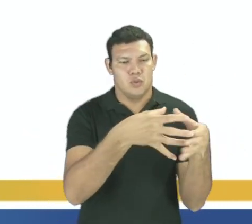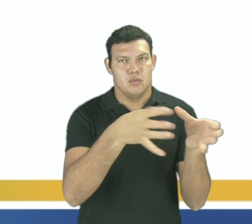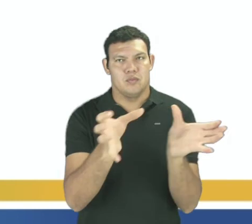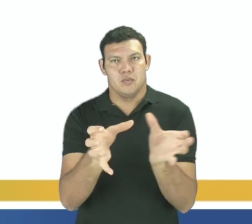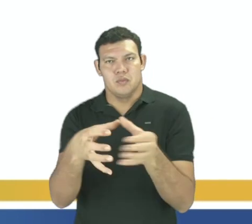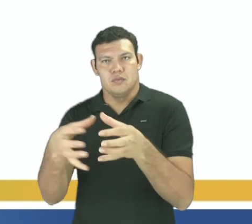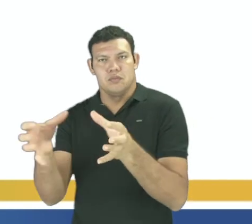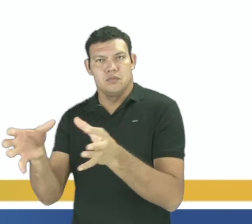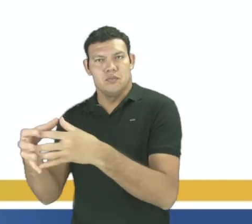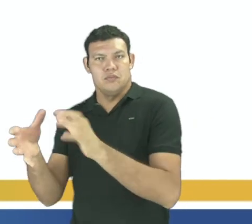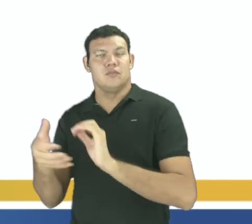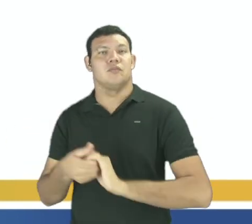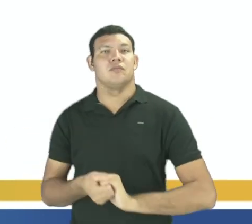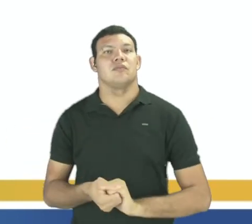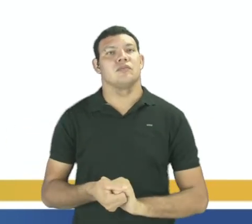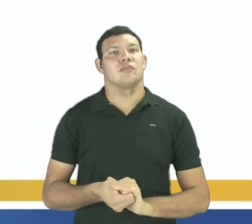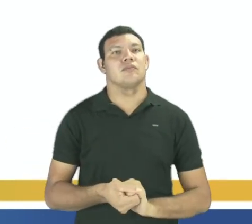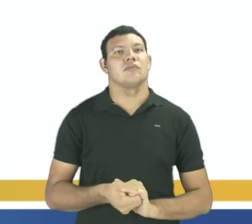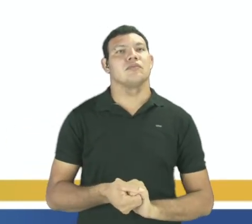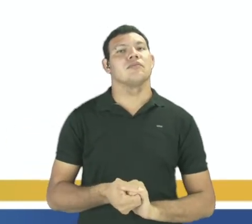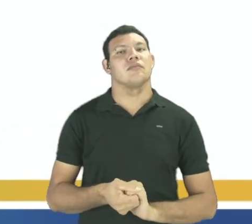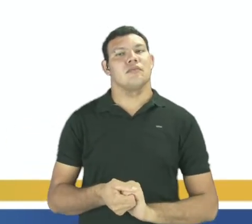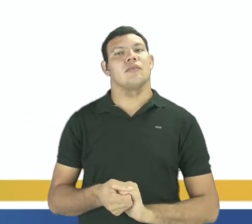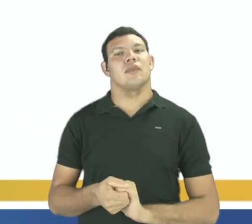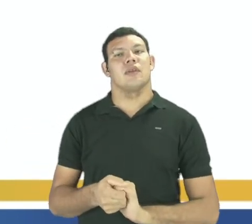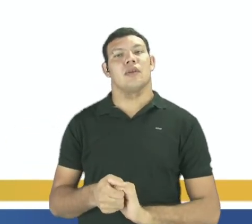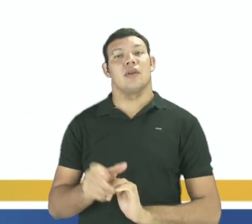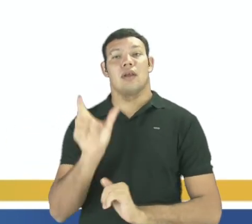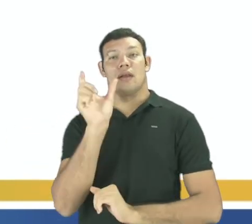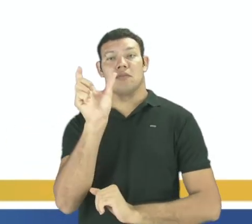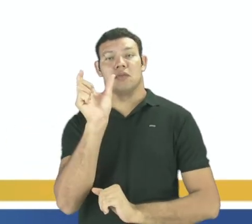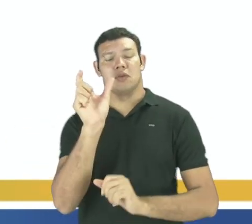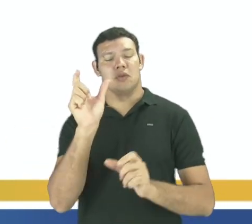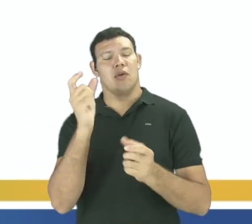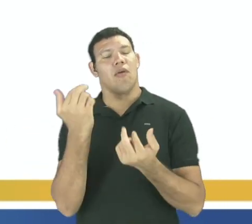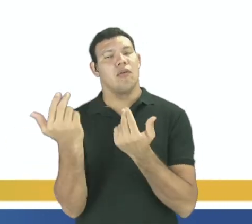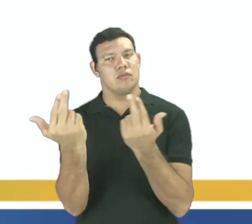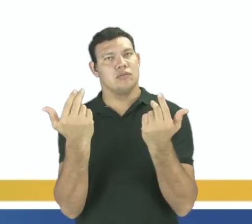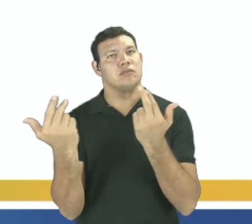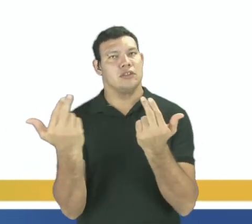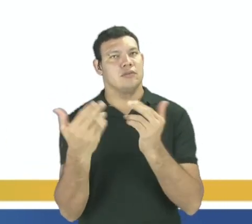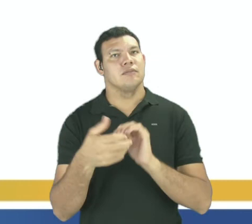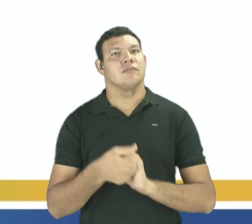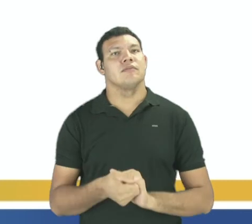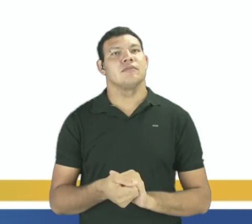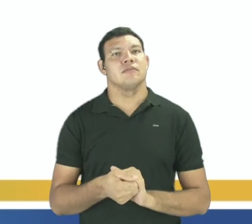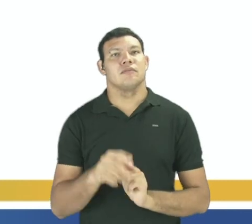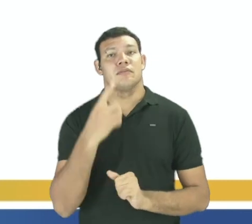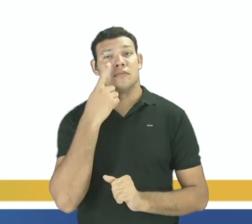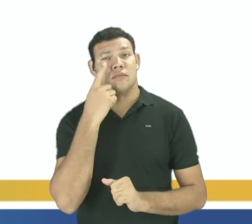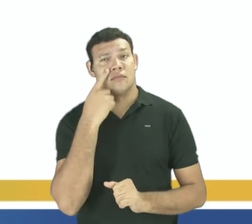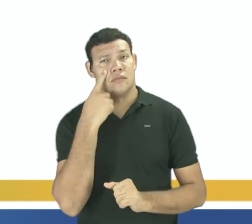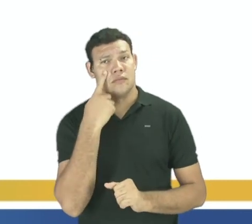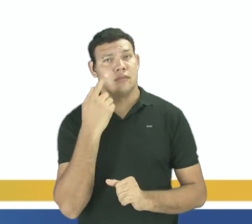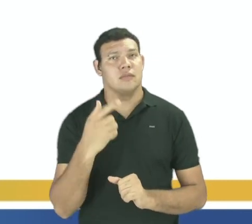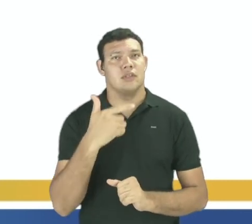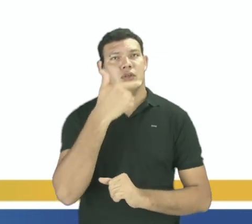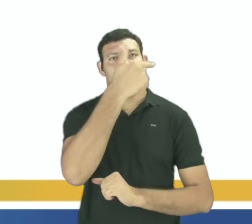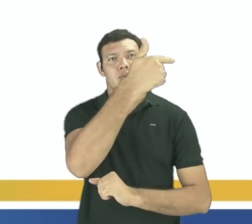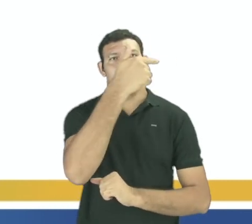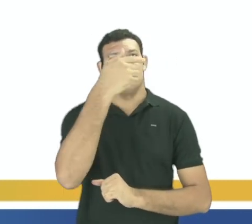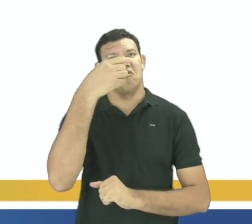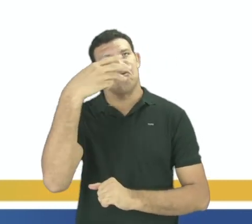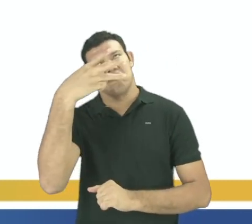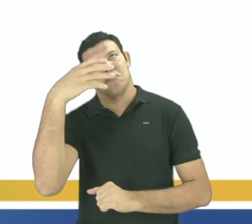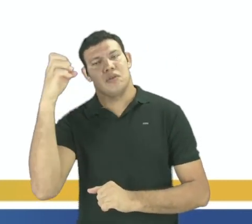cada qual. Ou seja, os termos semelhantes de cada um, tá? Pelos graus. Então, observe o grau de cada termo